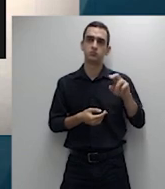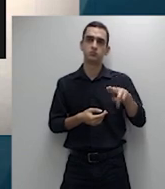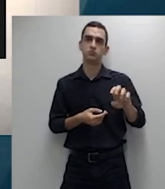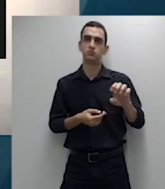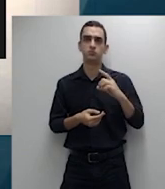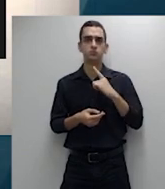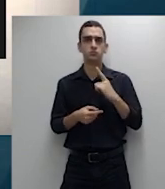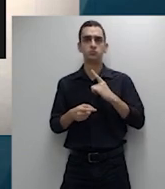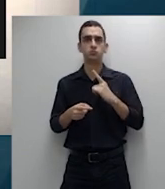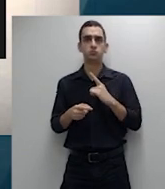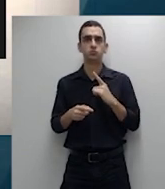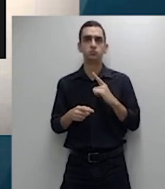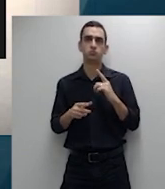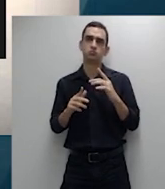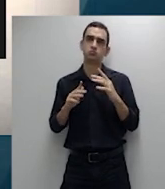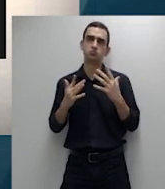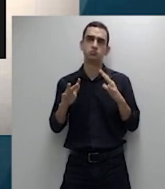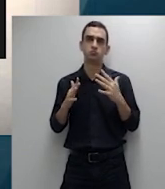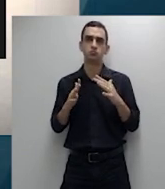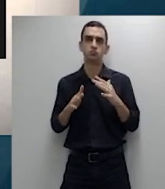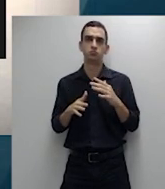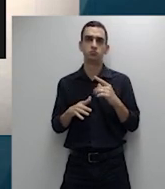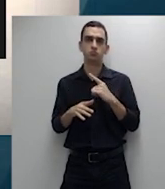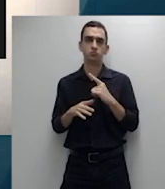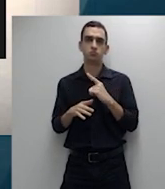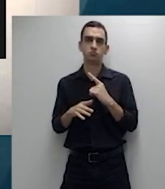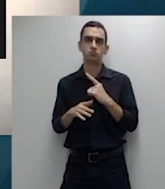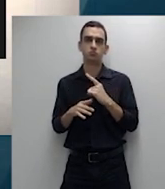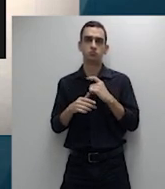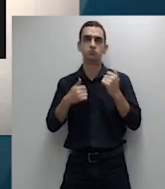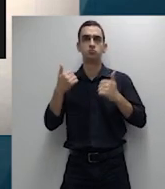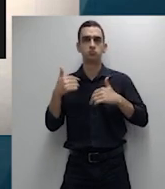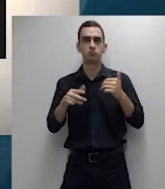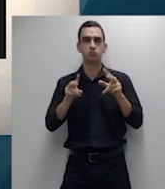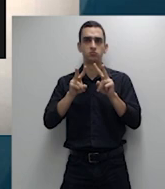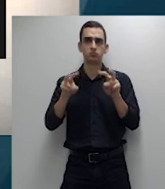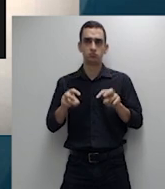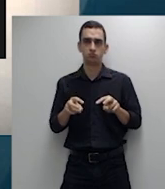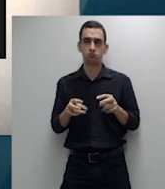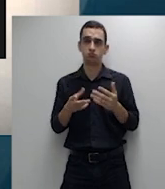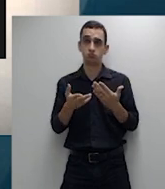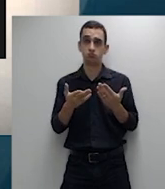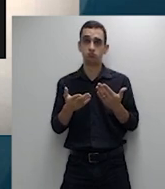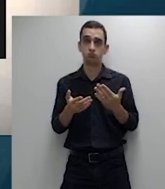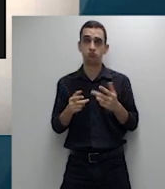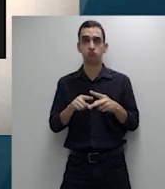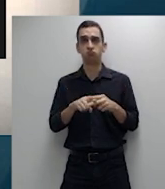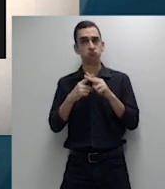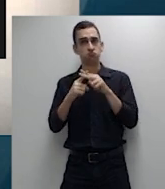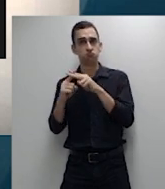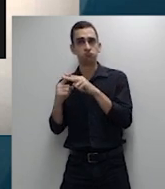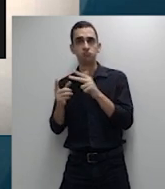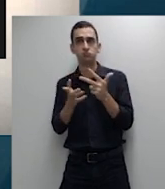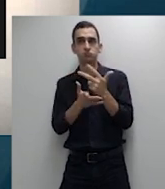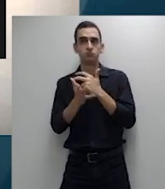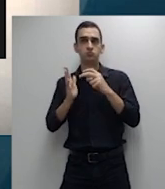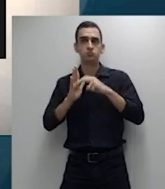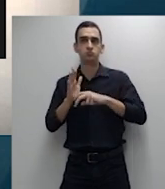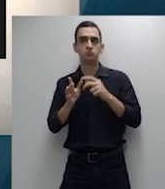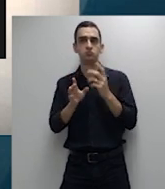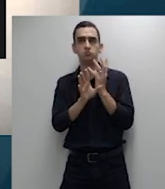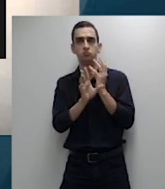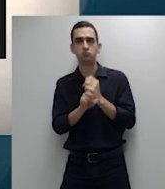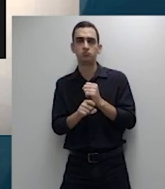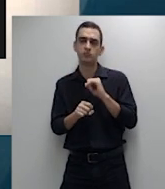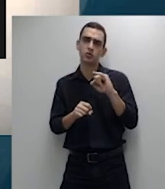os honorários em 500 mil reais caderno apoiar as demandas corrigidas monetariamente Sem dúvida com